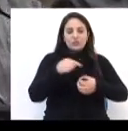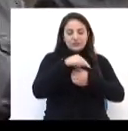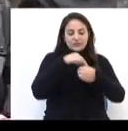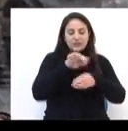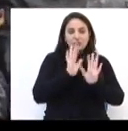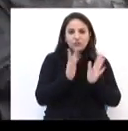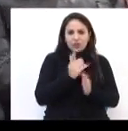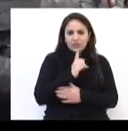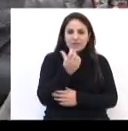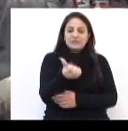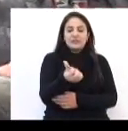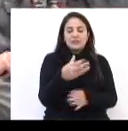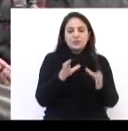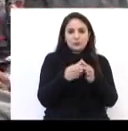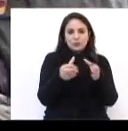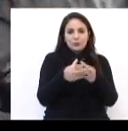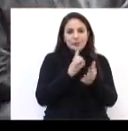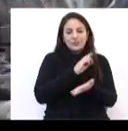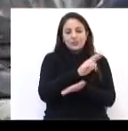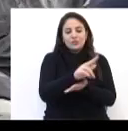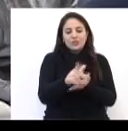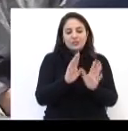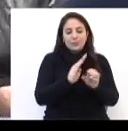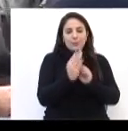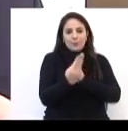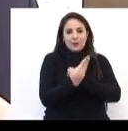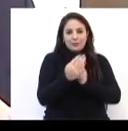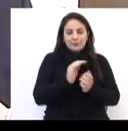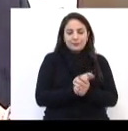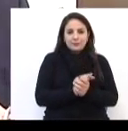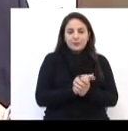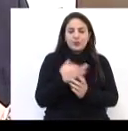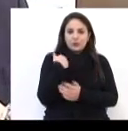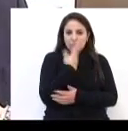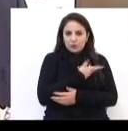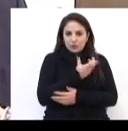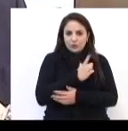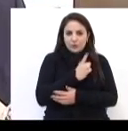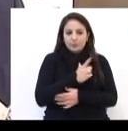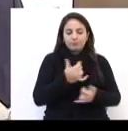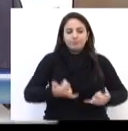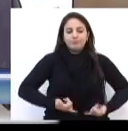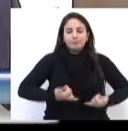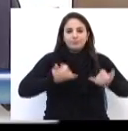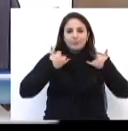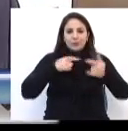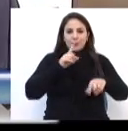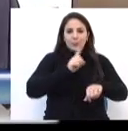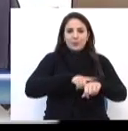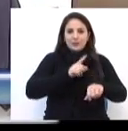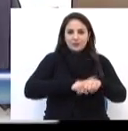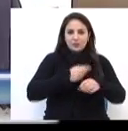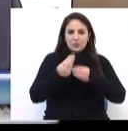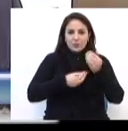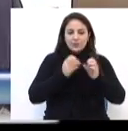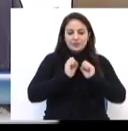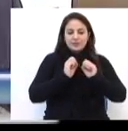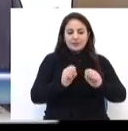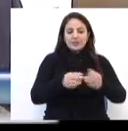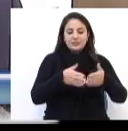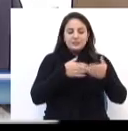com 6 grupos que atuam em diversos bairros. Eu tive o privilégio de, quando secretário de Segurança,